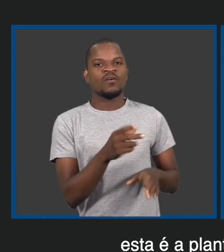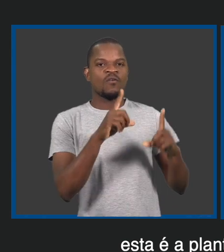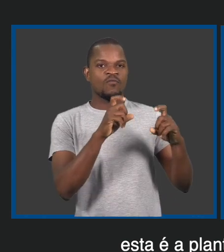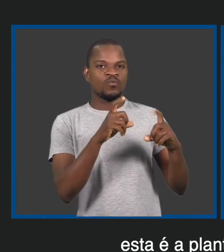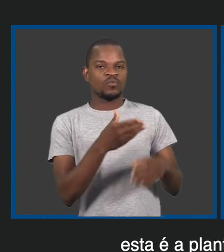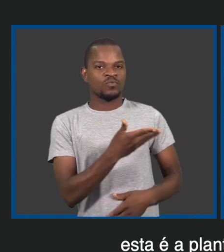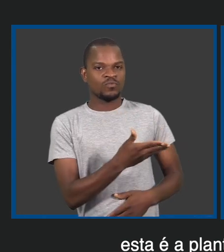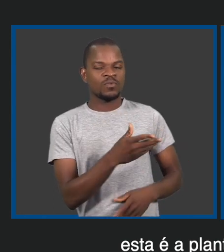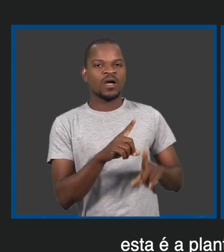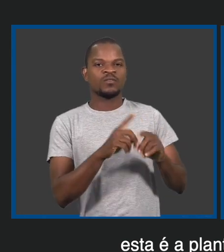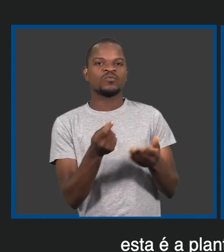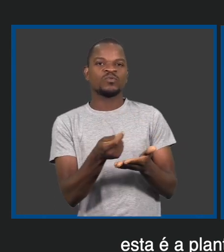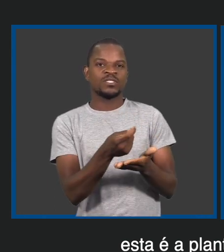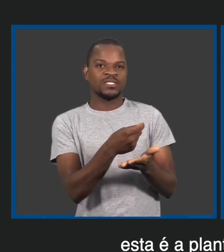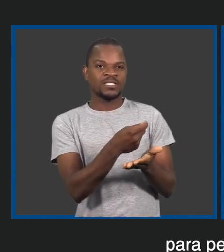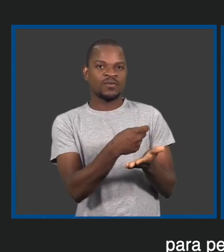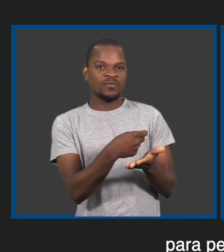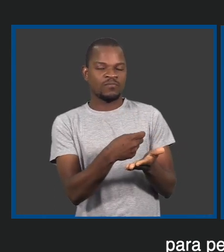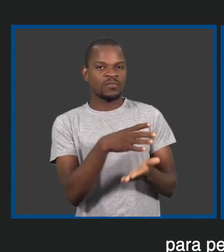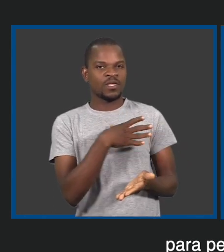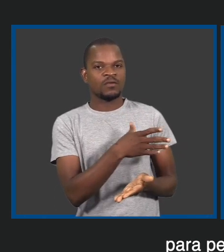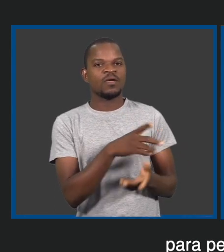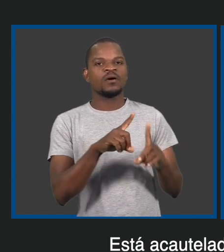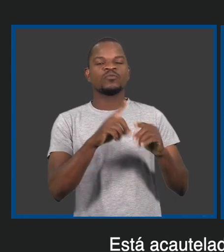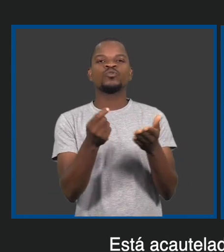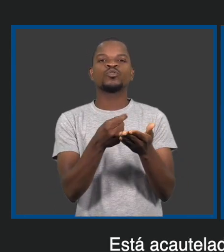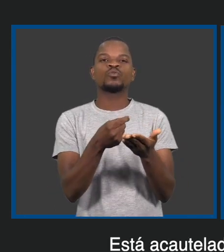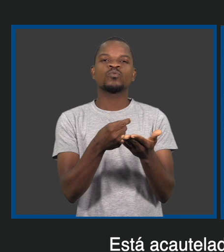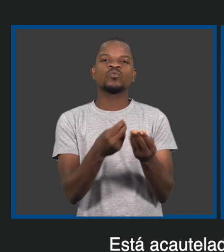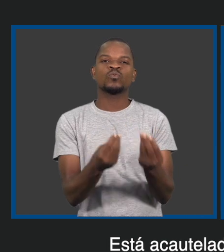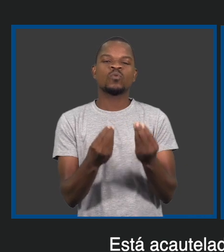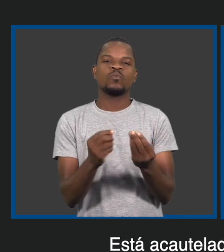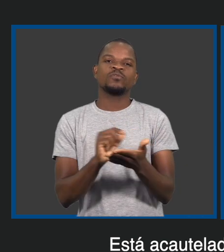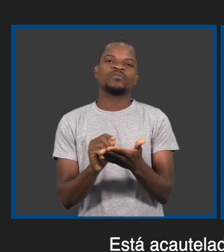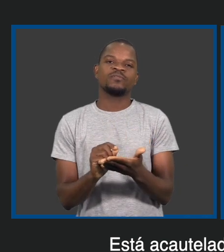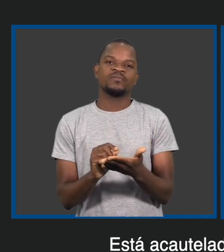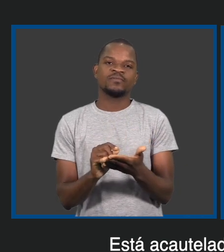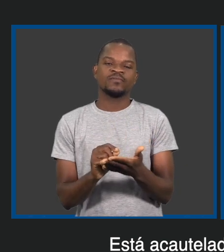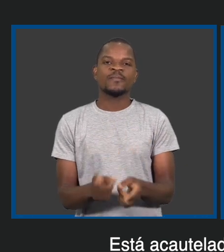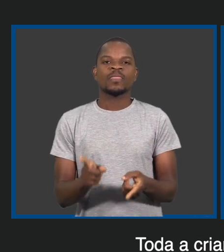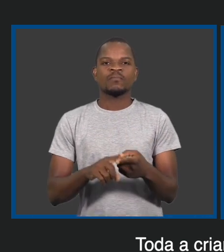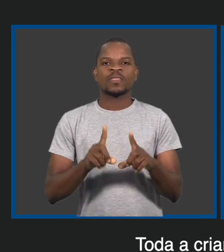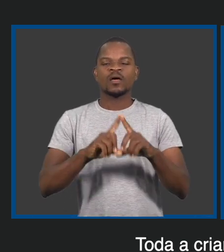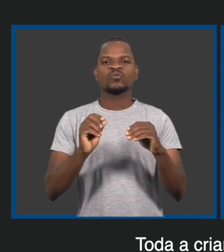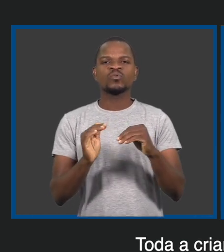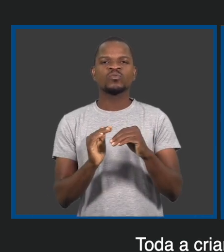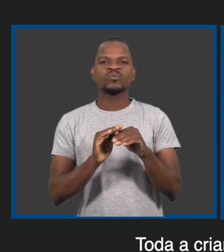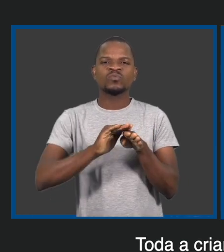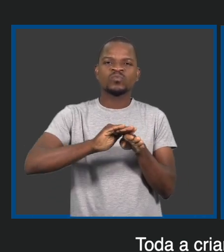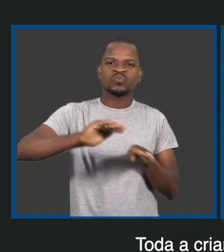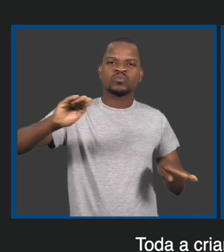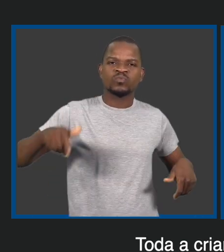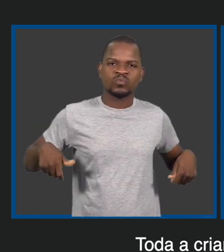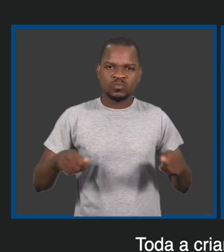está acotelada a situação da acessibilidade para vocês com deficiência. Está acotelada a situação da acessibilidade e só aí posso